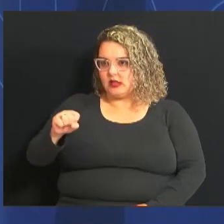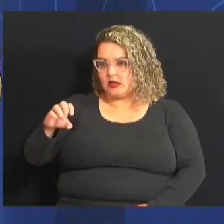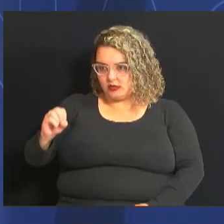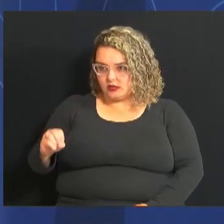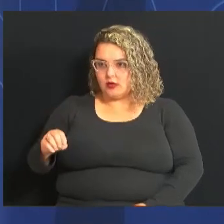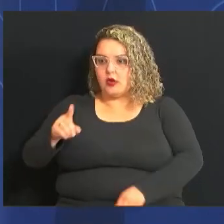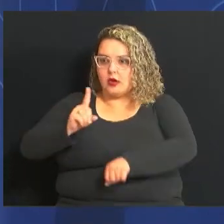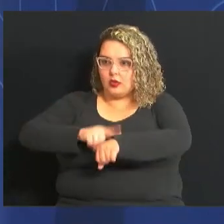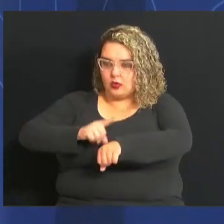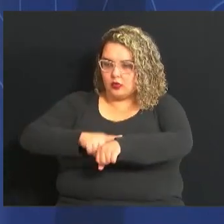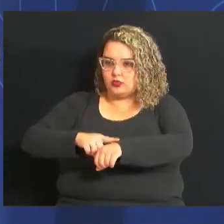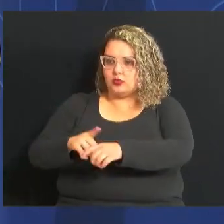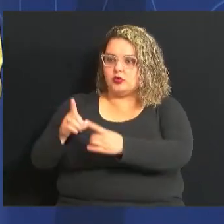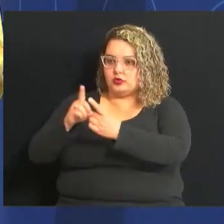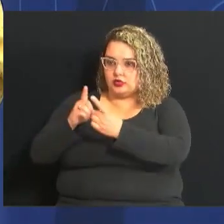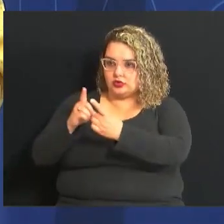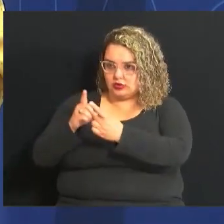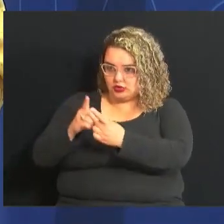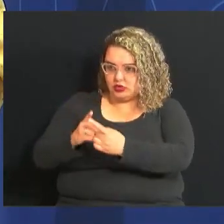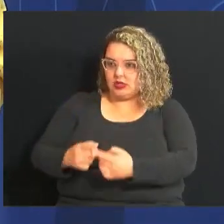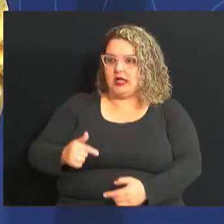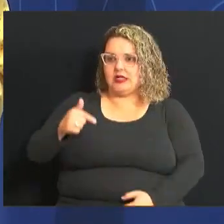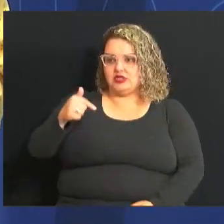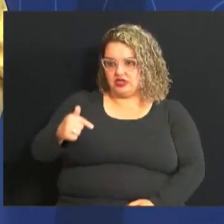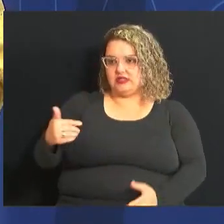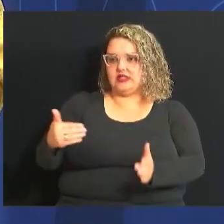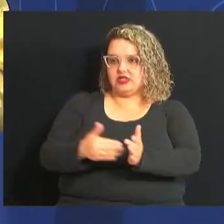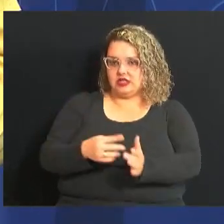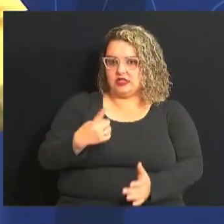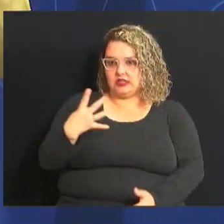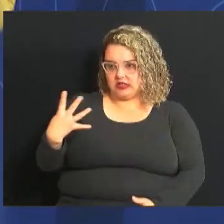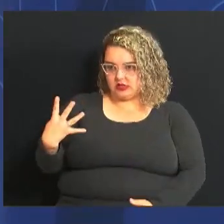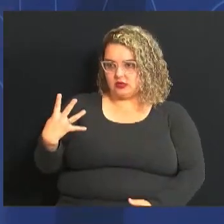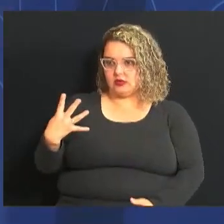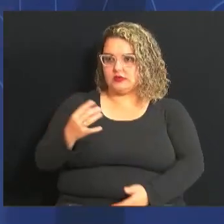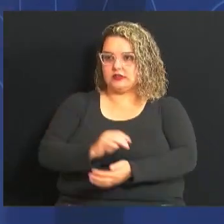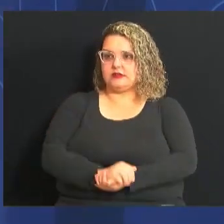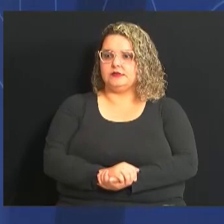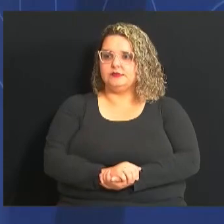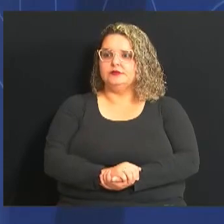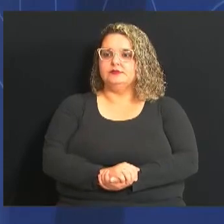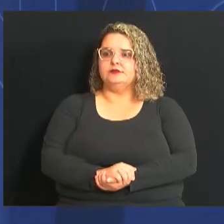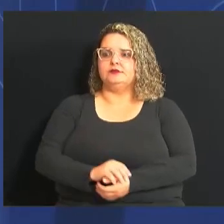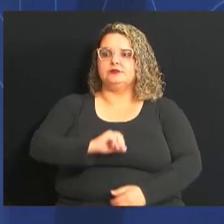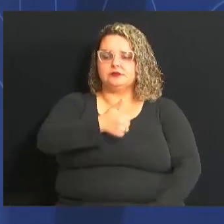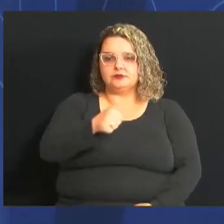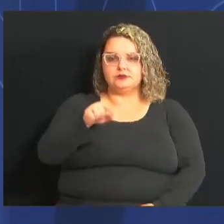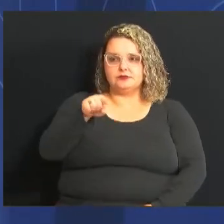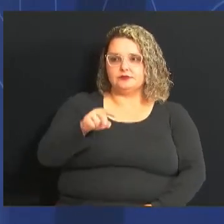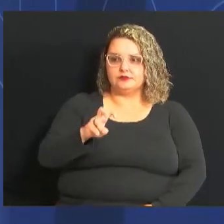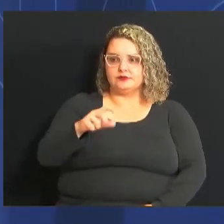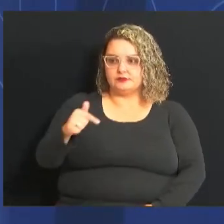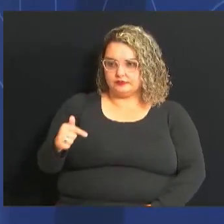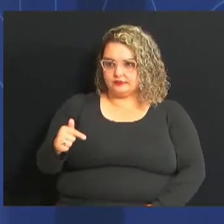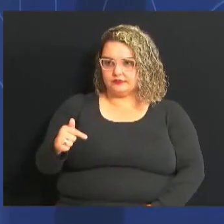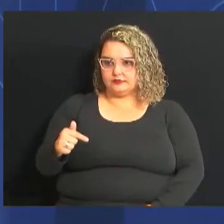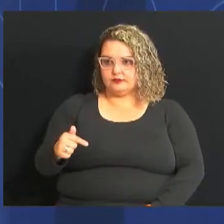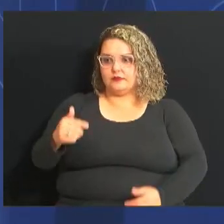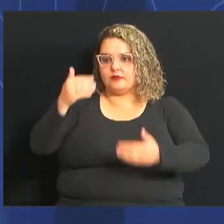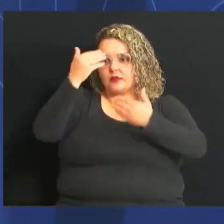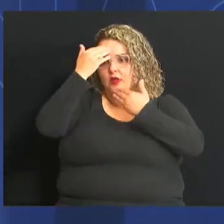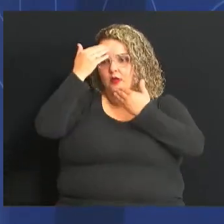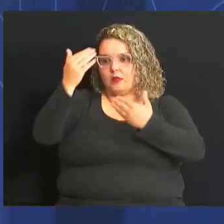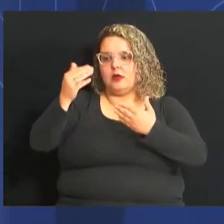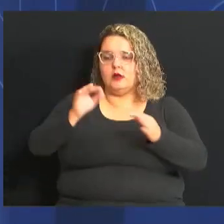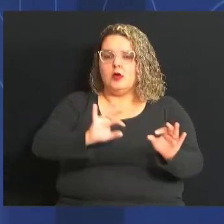horários para a faixa de 7 a 14 anos. Bom, 11 horas mais 57 minutos, muito obrigado pela